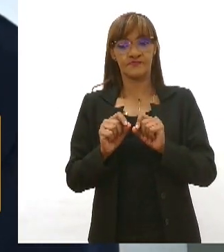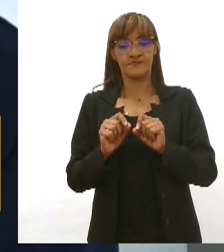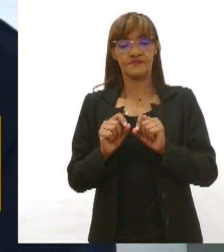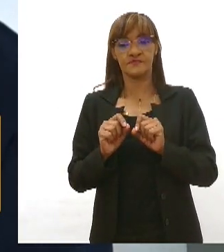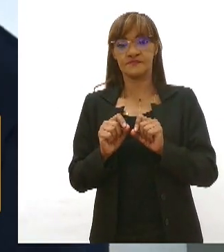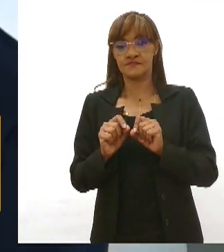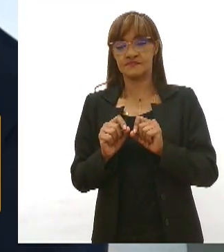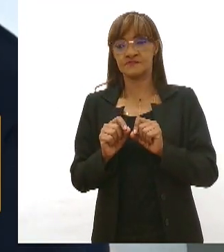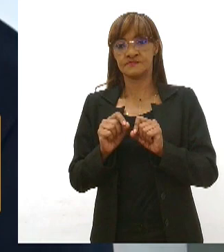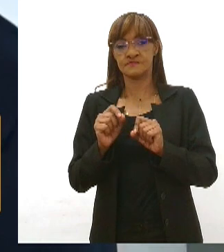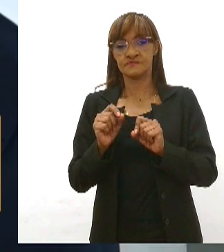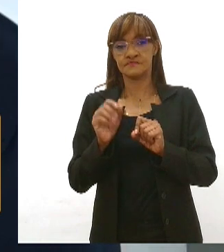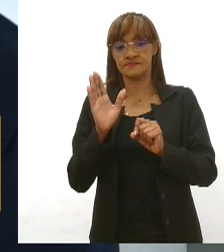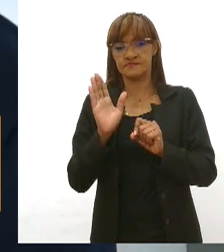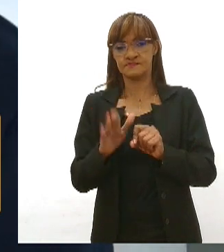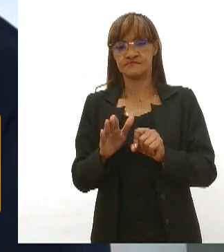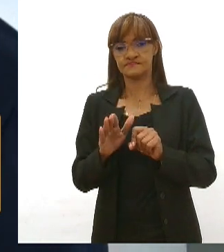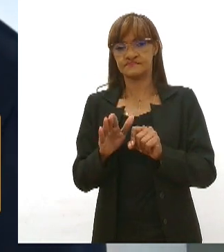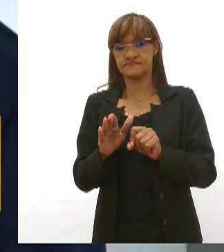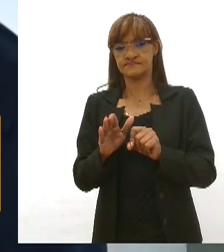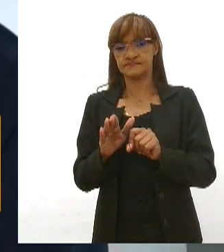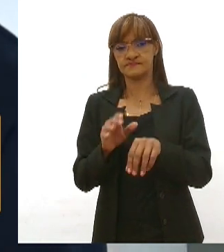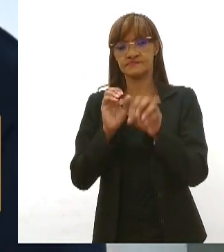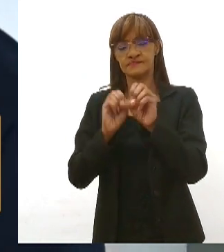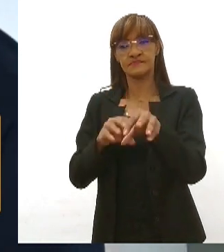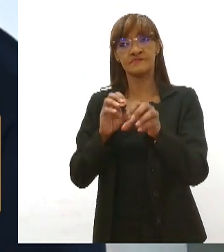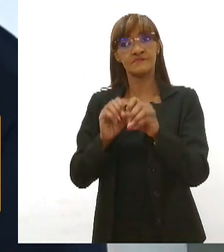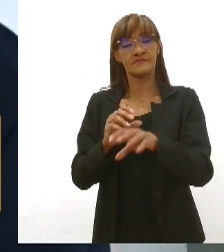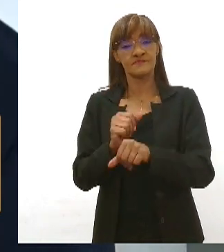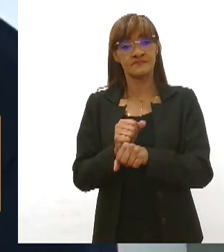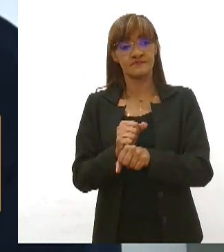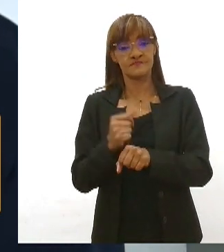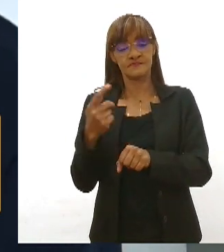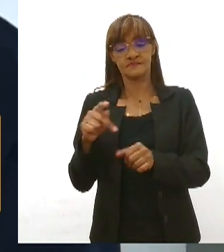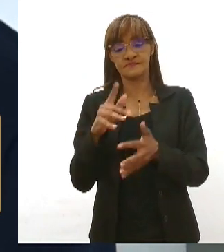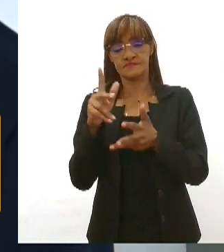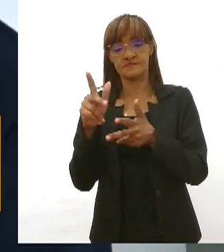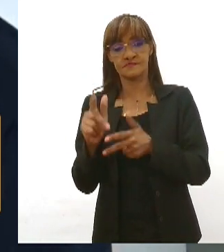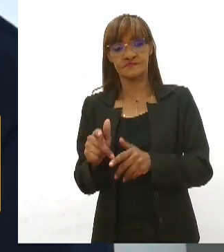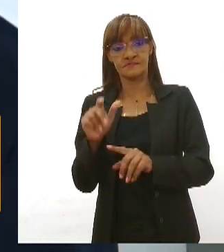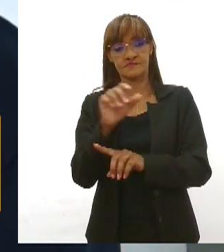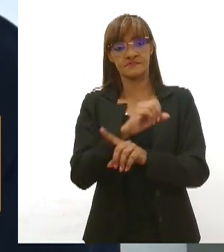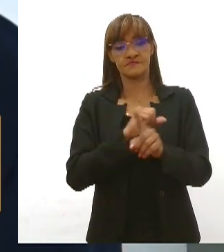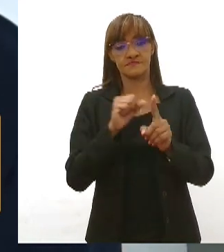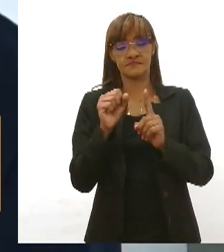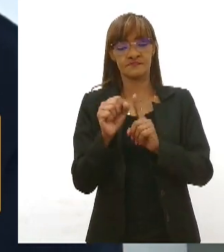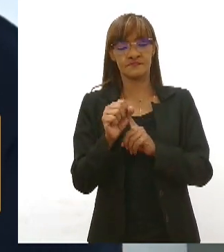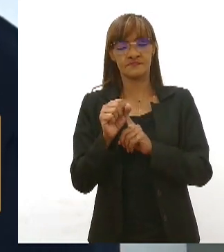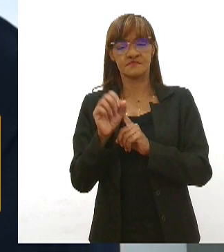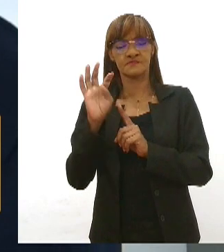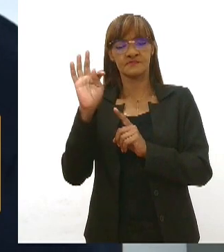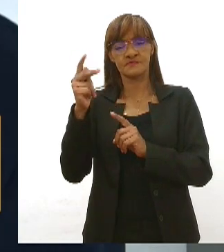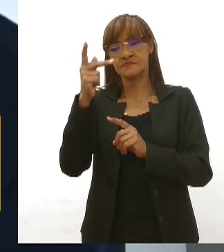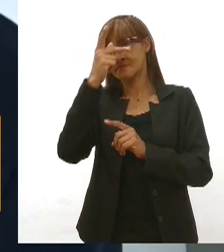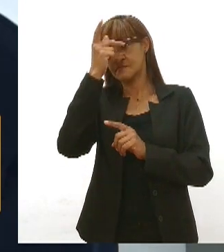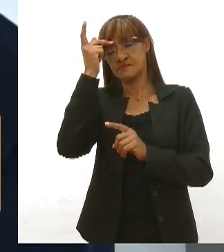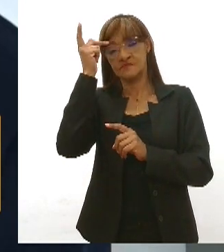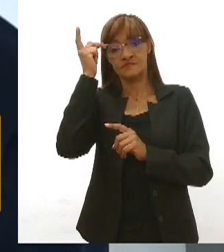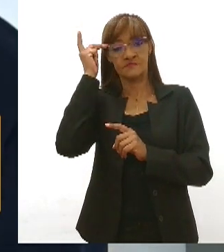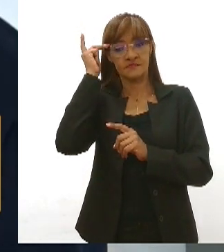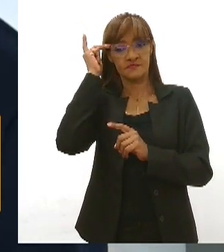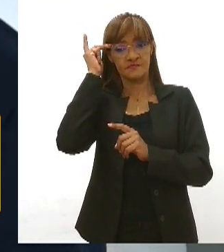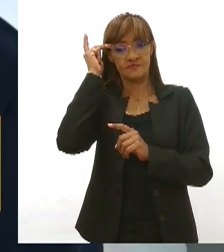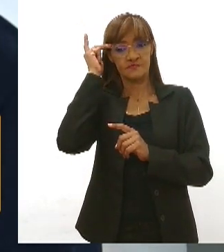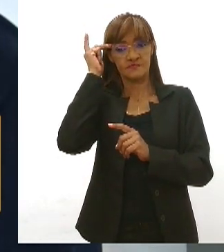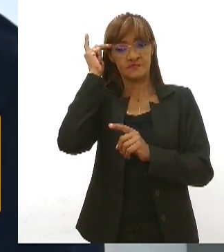de educação ambiental para a população sergipana, para uma reflexão, porque o tema, inclusive, é um tema escolhido